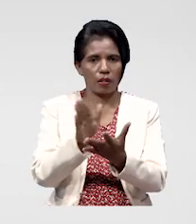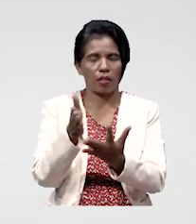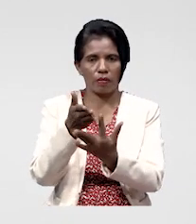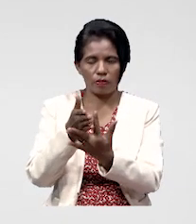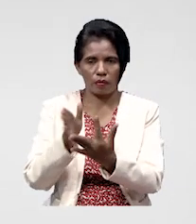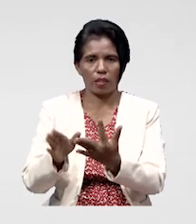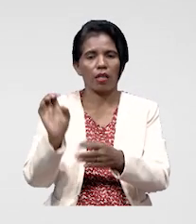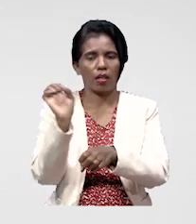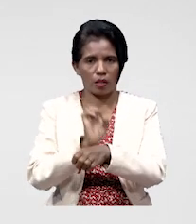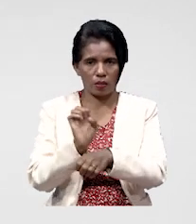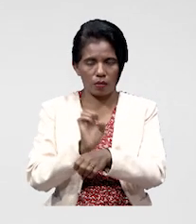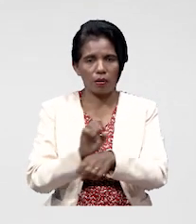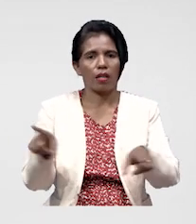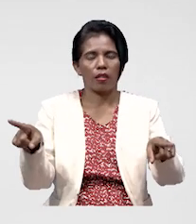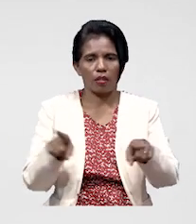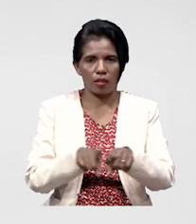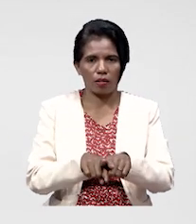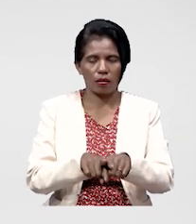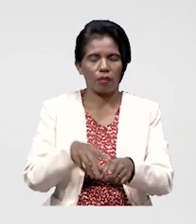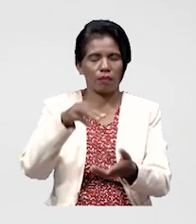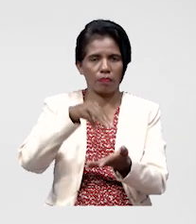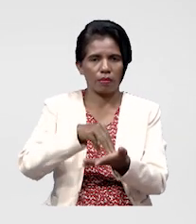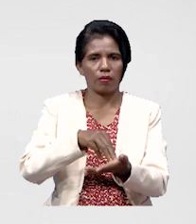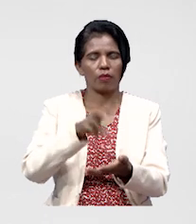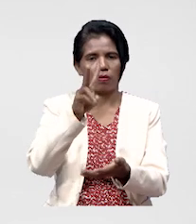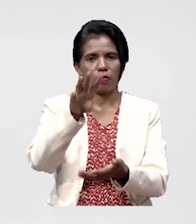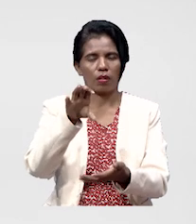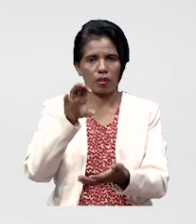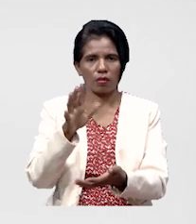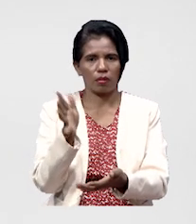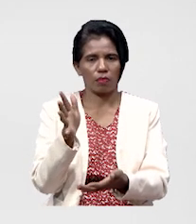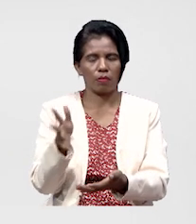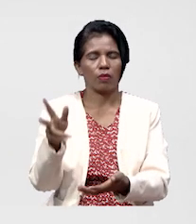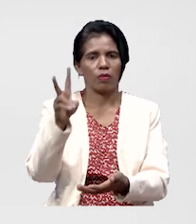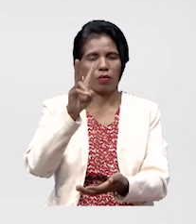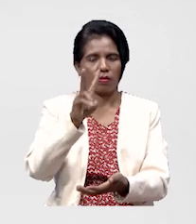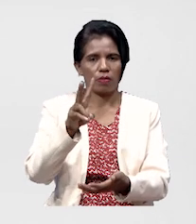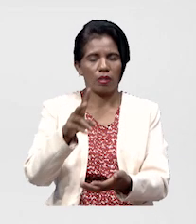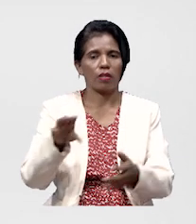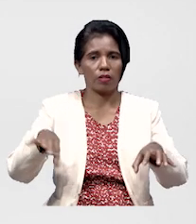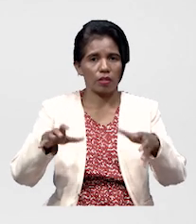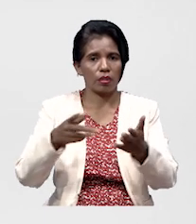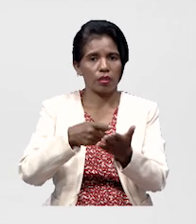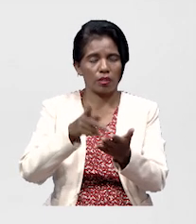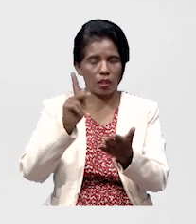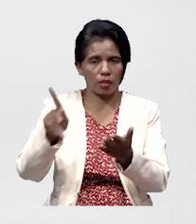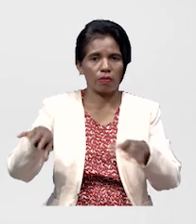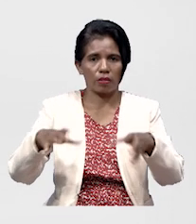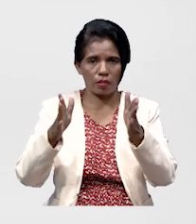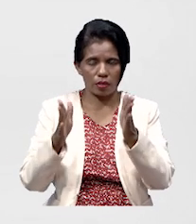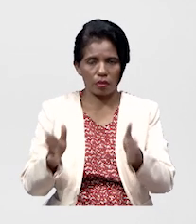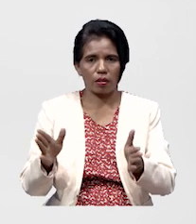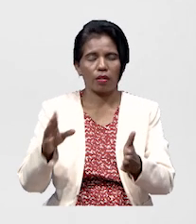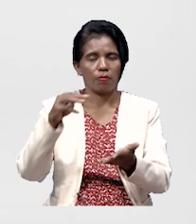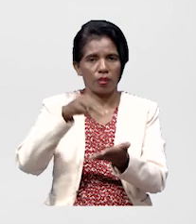classificação econômica, hanesang, milhão atus rua lima nulo resing, ba salário no vencimento, milhão